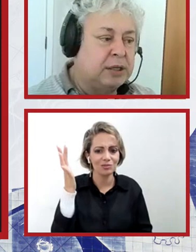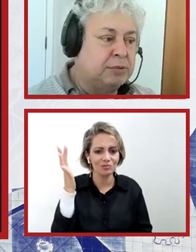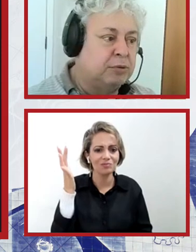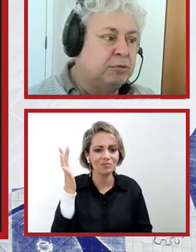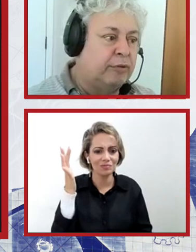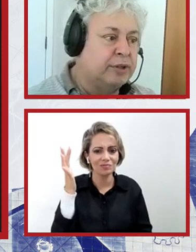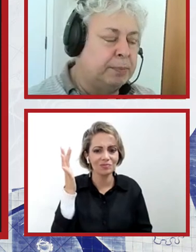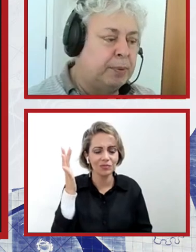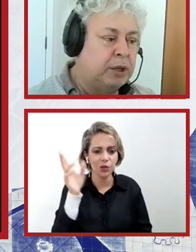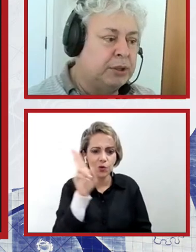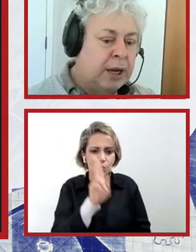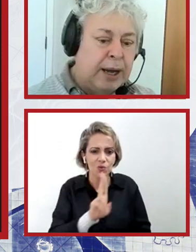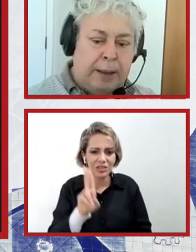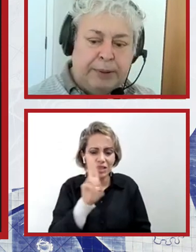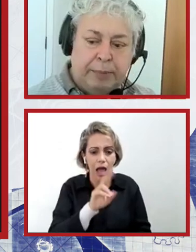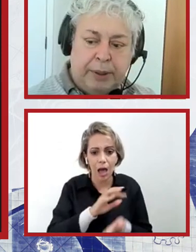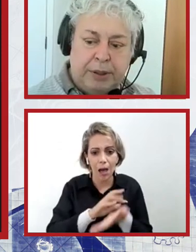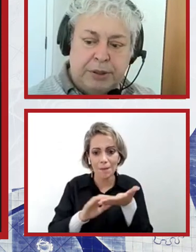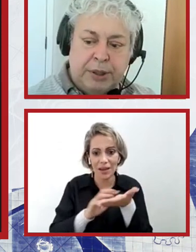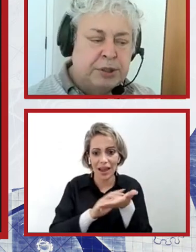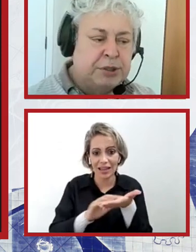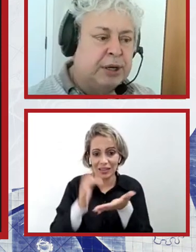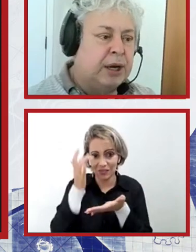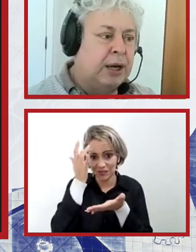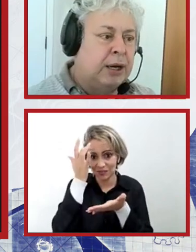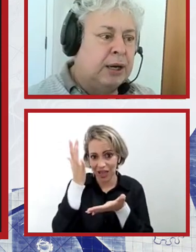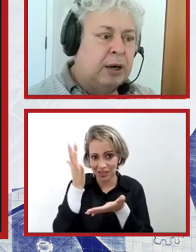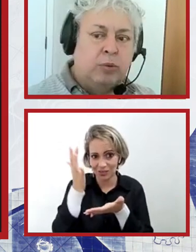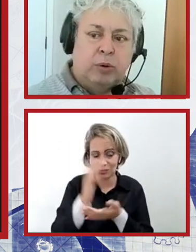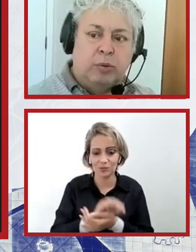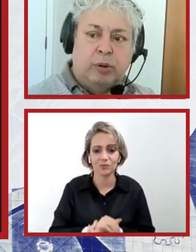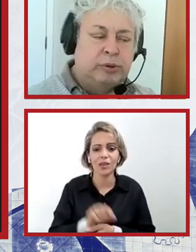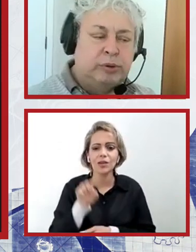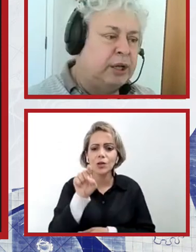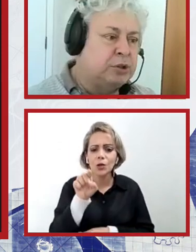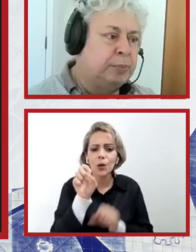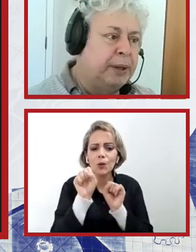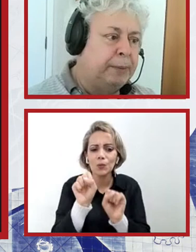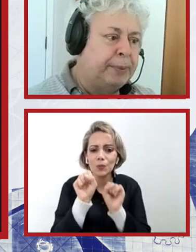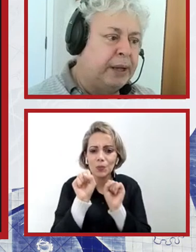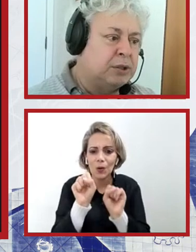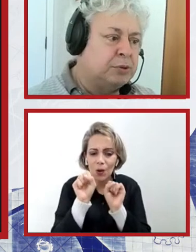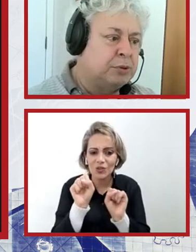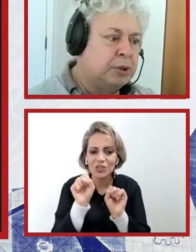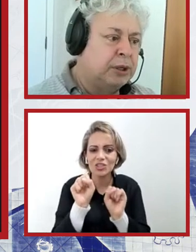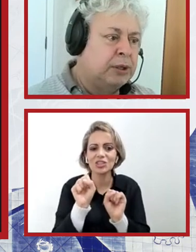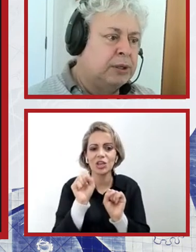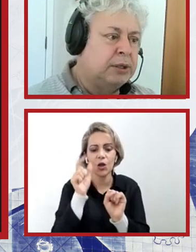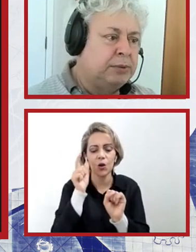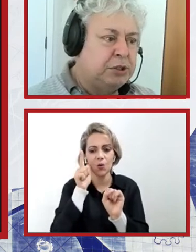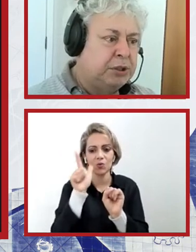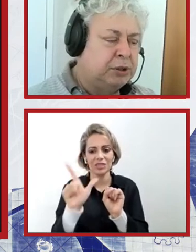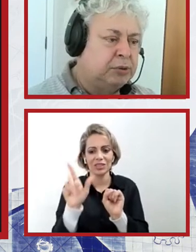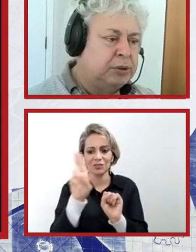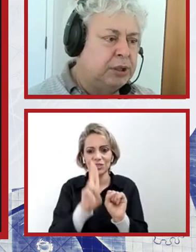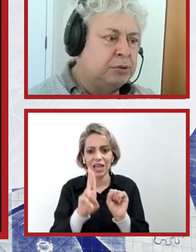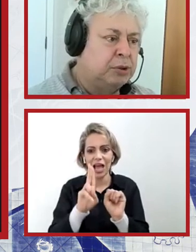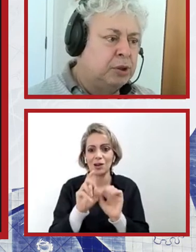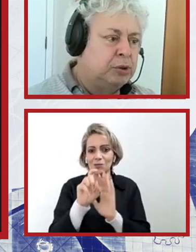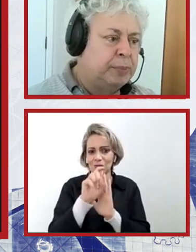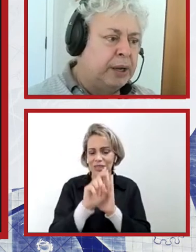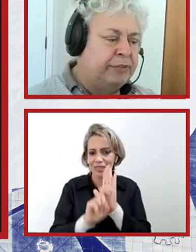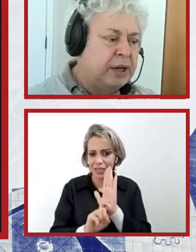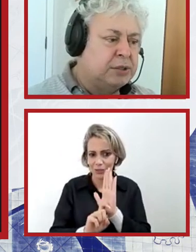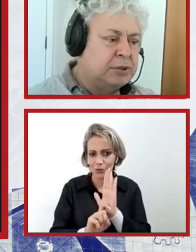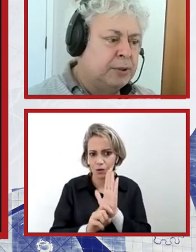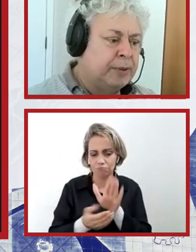chamado Braille Fácil, no qual você pode rapidamente chegar a um texto bem impresso. Né? Você digita o